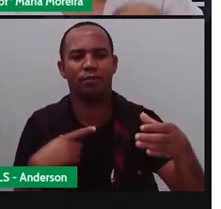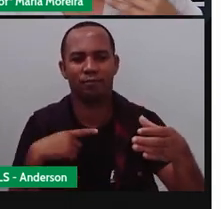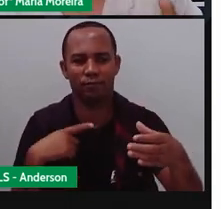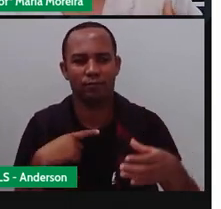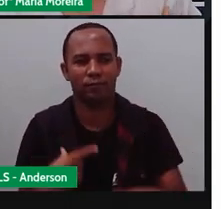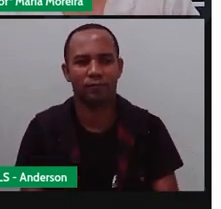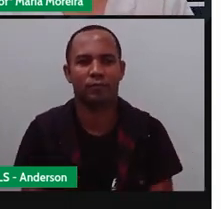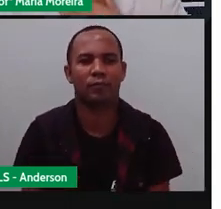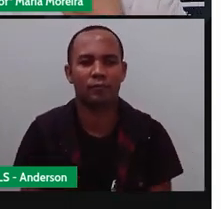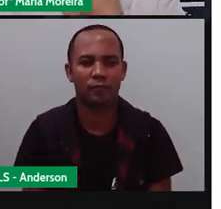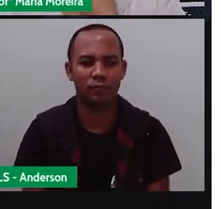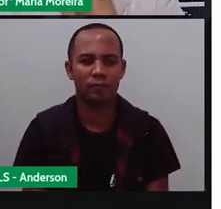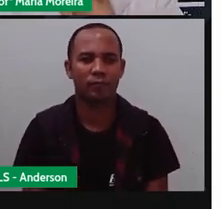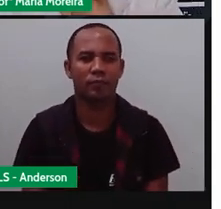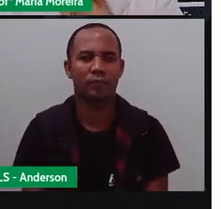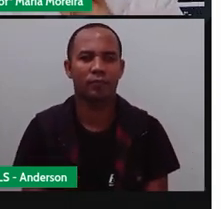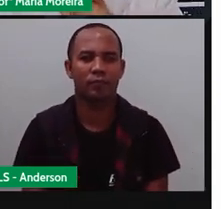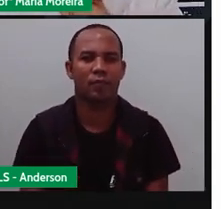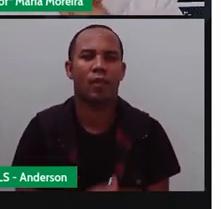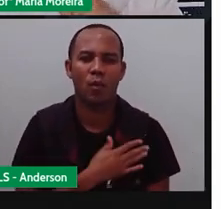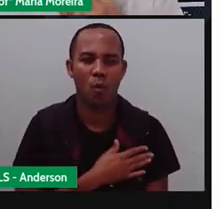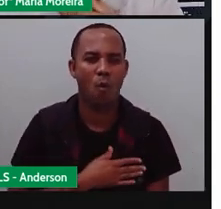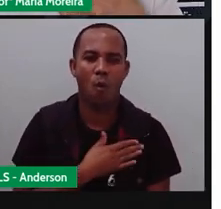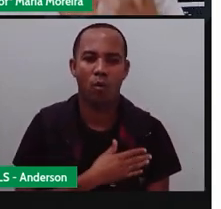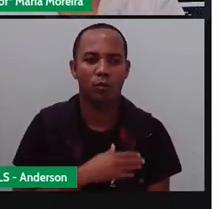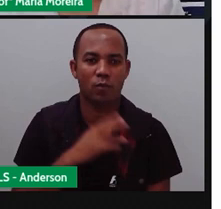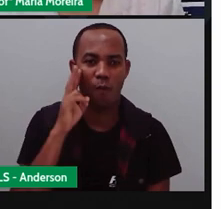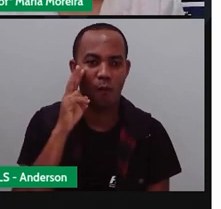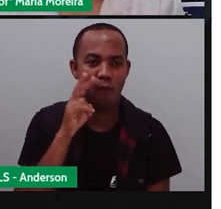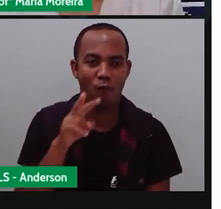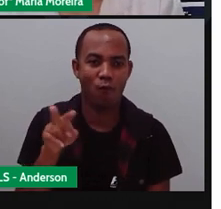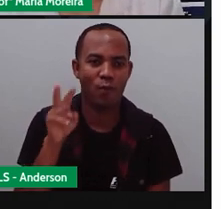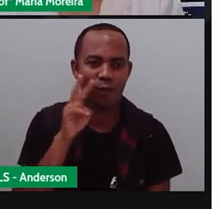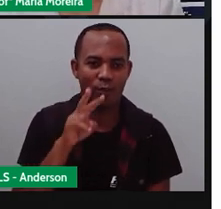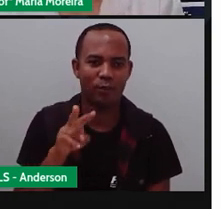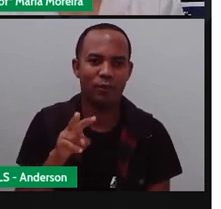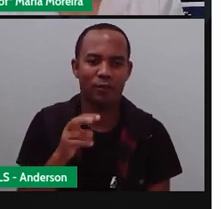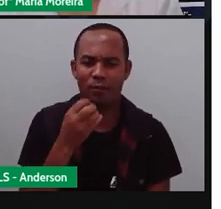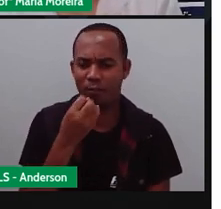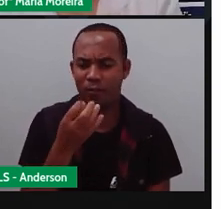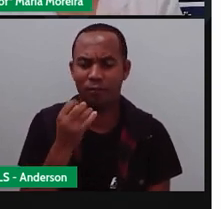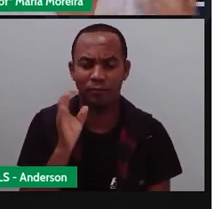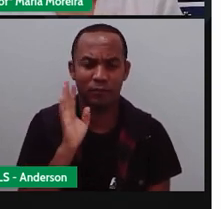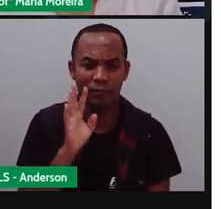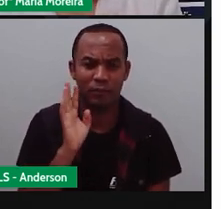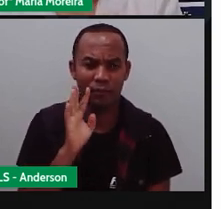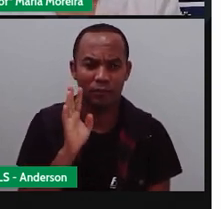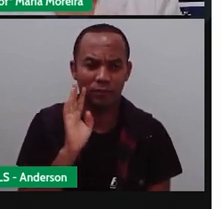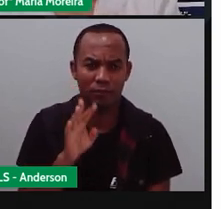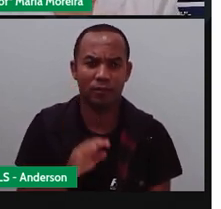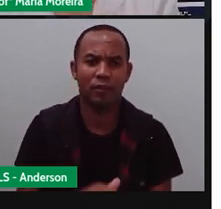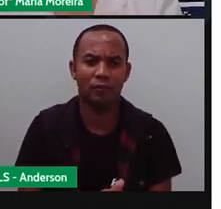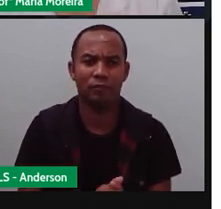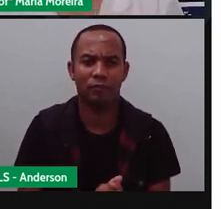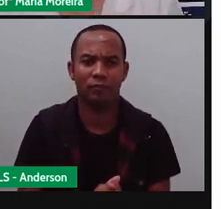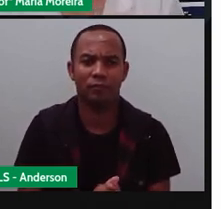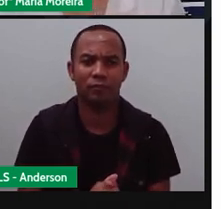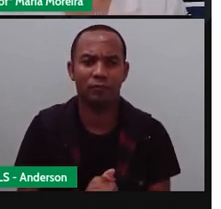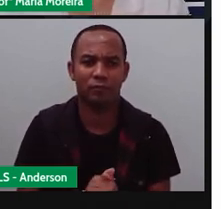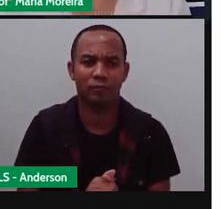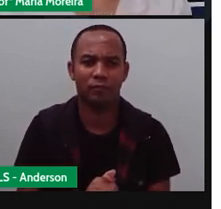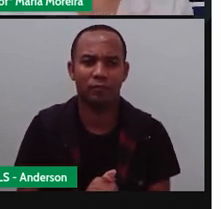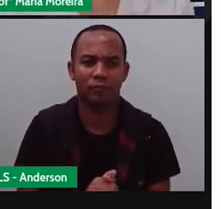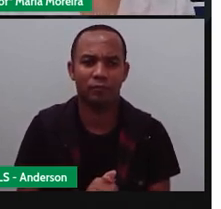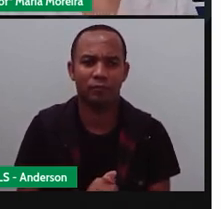fantástico que eu amo ver essas coisas é assim acaba perdendo se a tradição de muitas coisas mas o tempo acaba